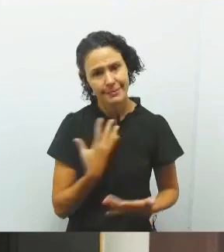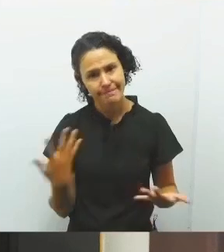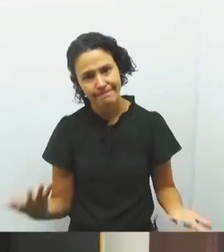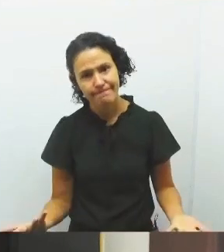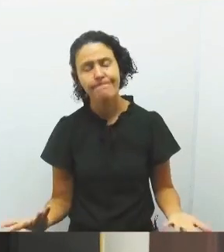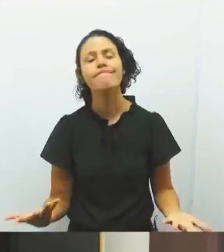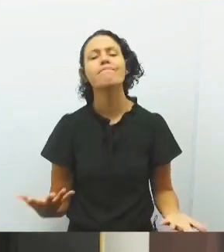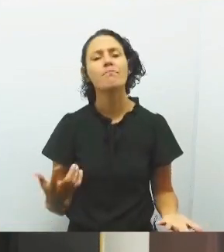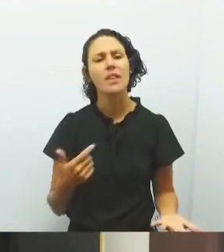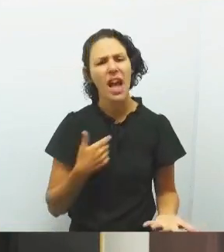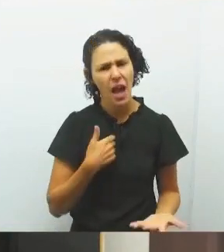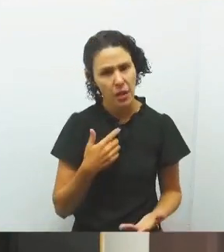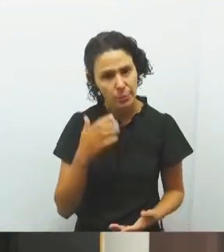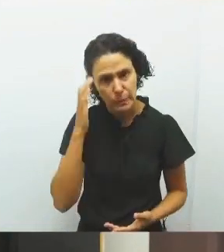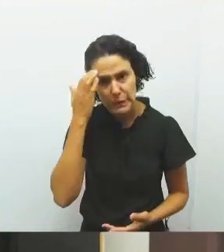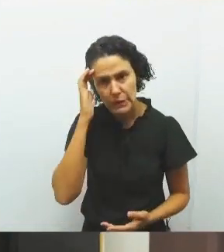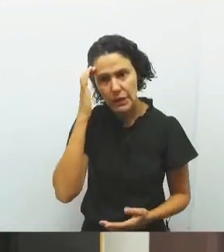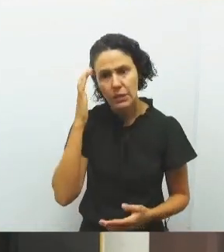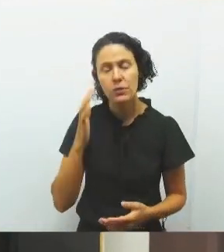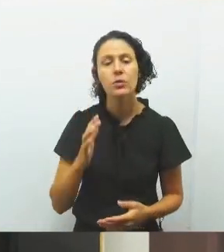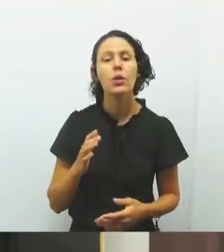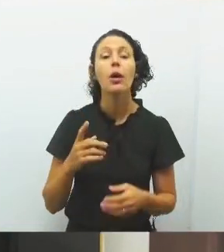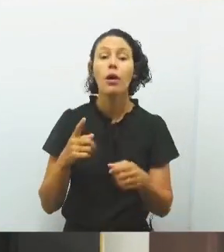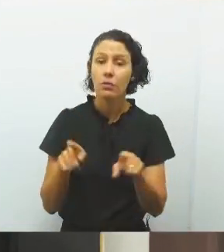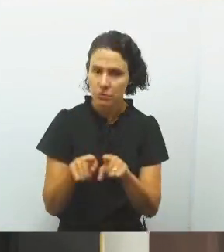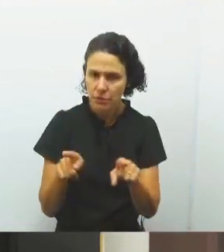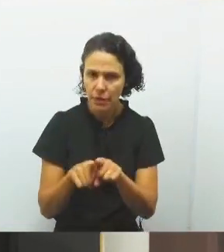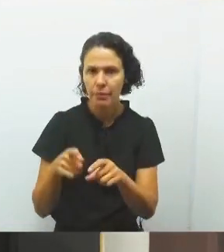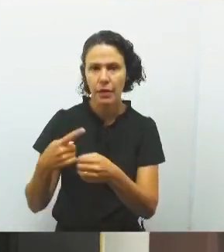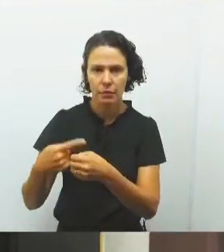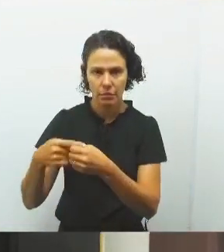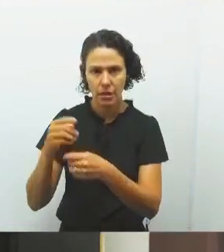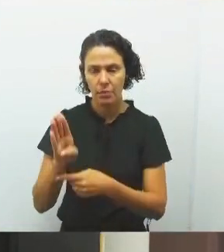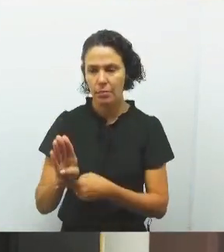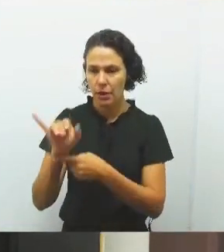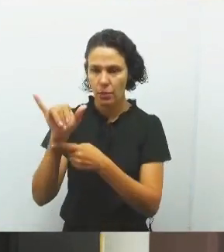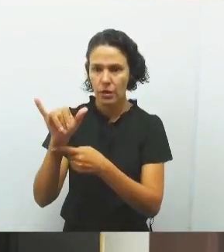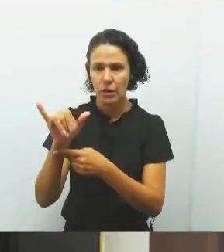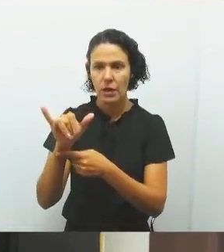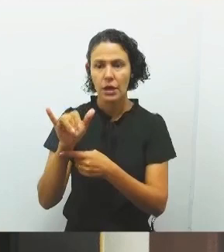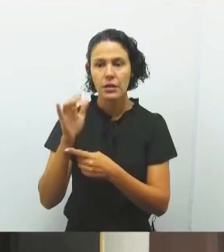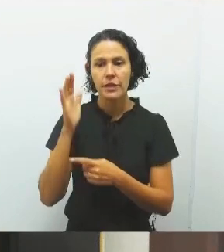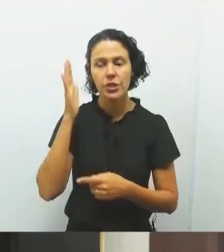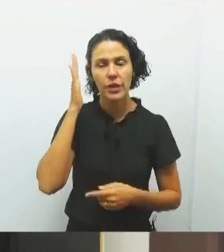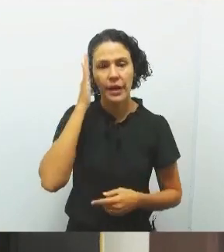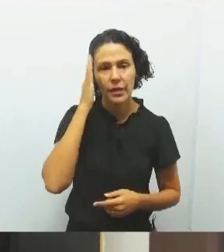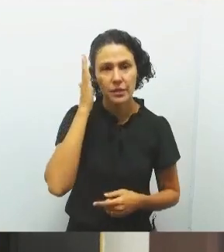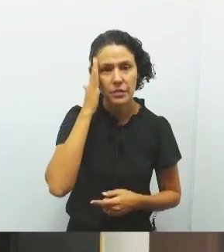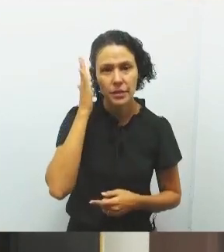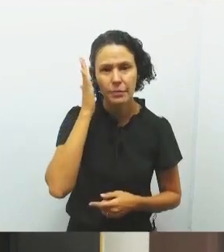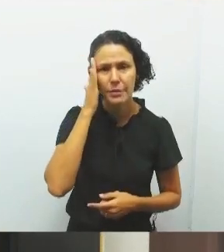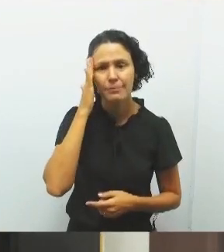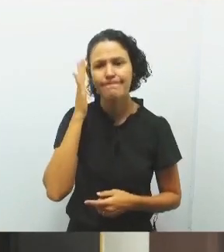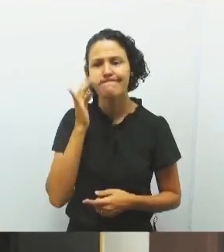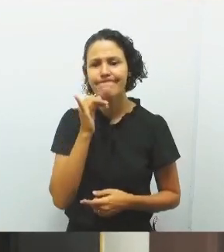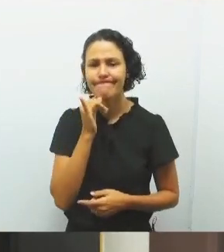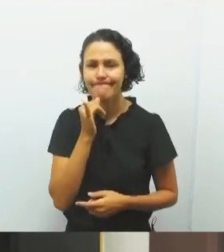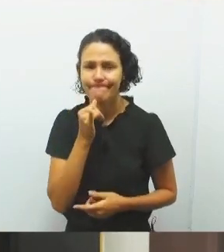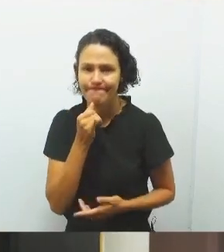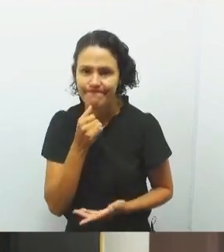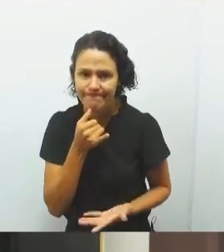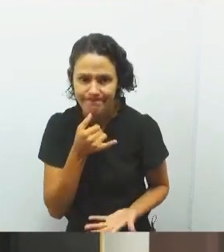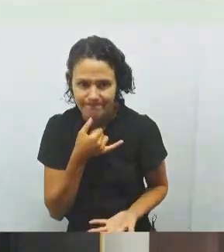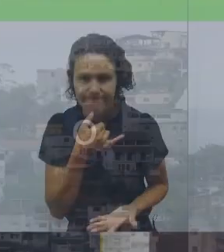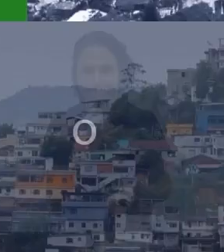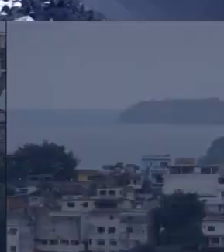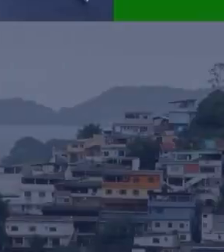no buracu e sabemos o quanto que é doloroso e perder todos os seus bens e muitos